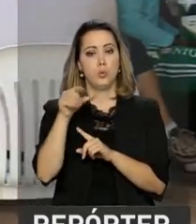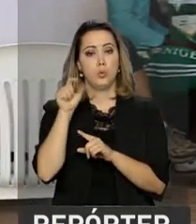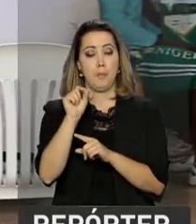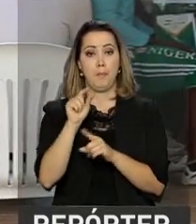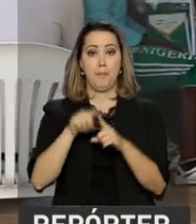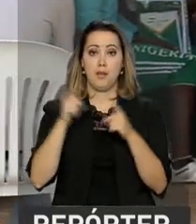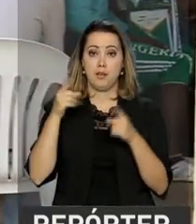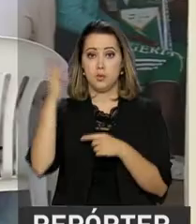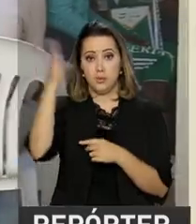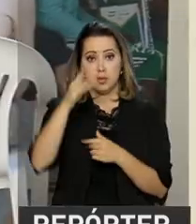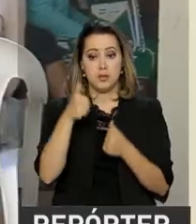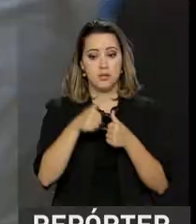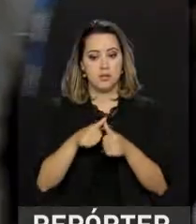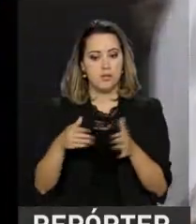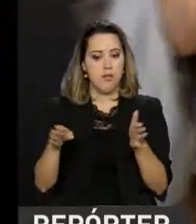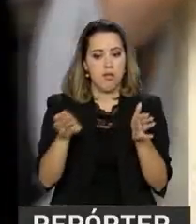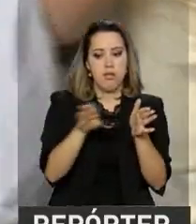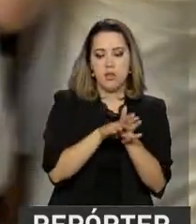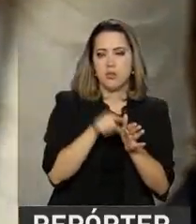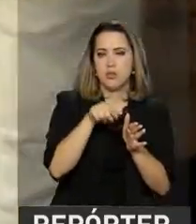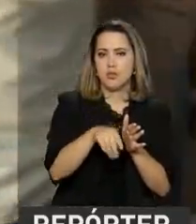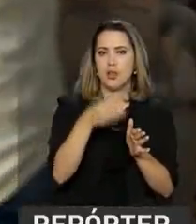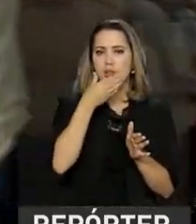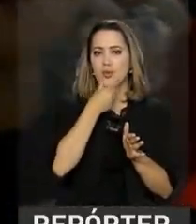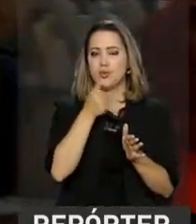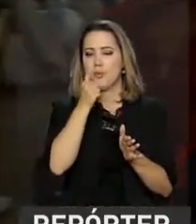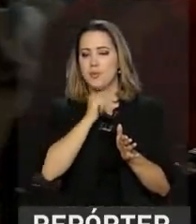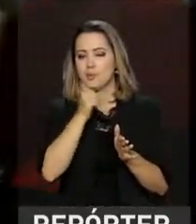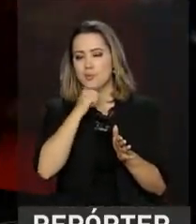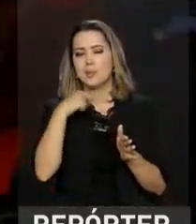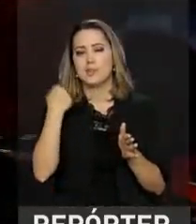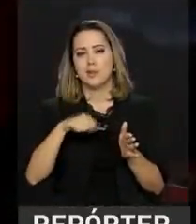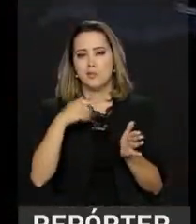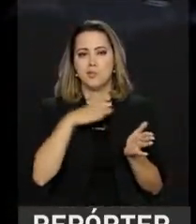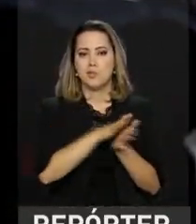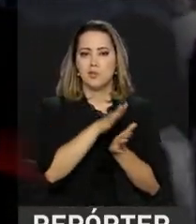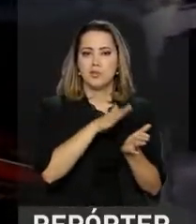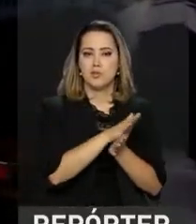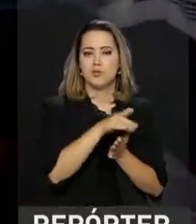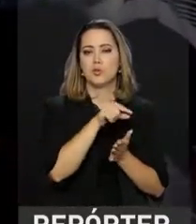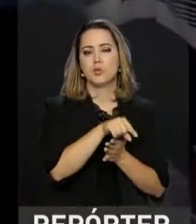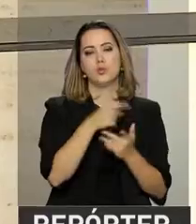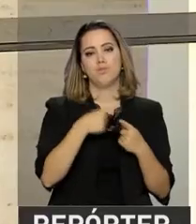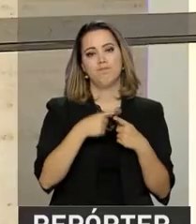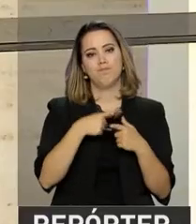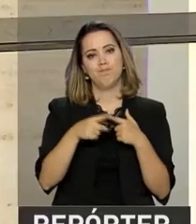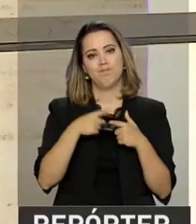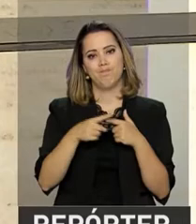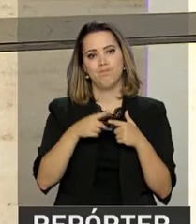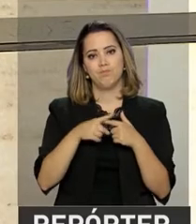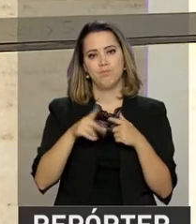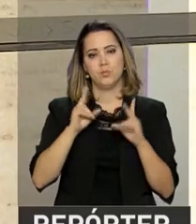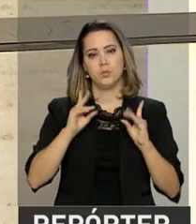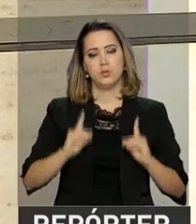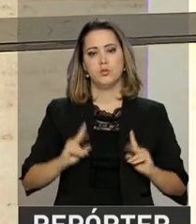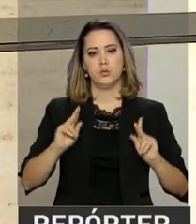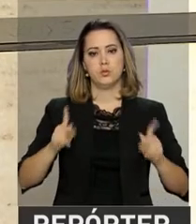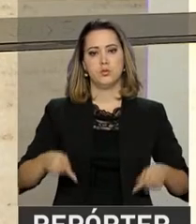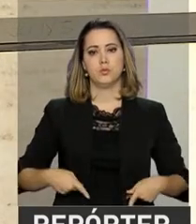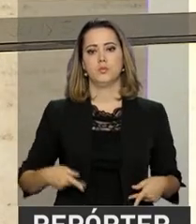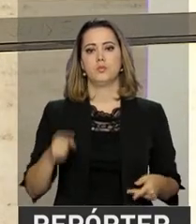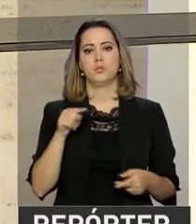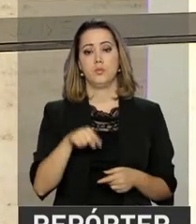rota de homens e mulheres que precisam sair de seus países por terem direitos humanos violados. Só nesse ano a gente já recebeu